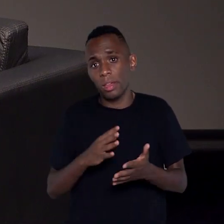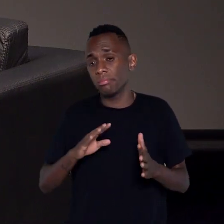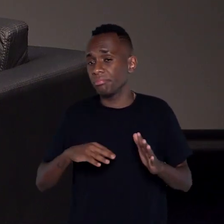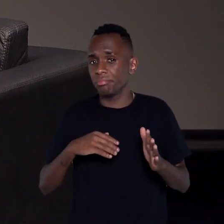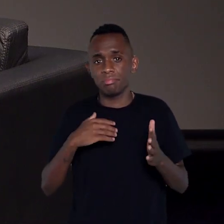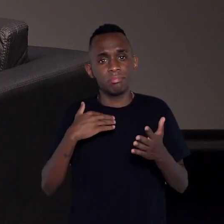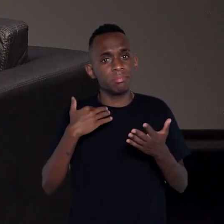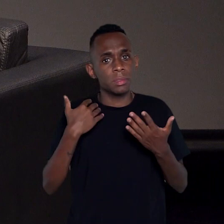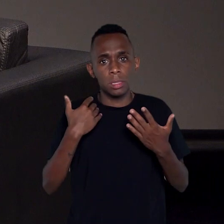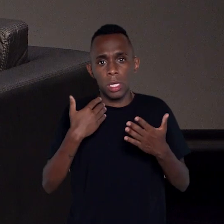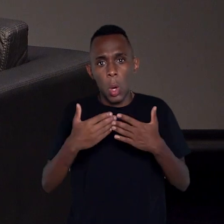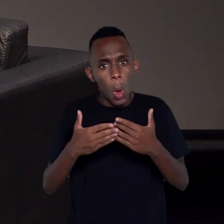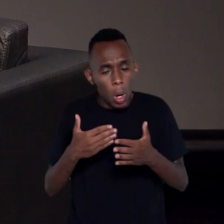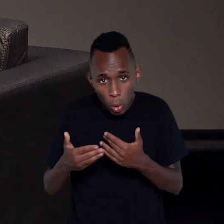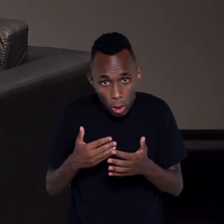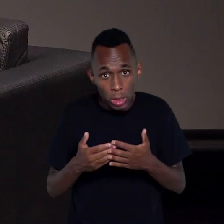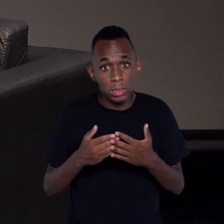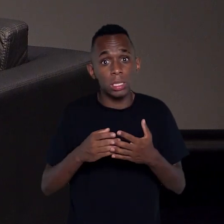atributos humanos que são